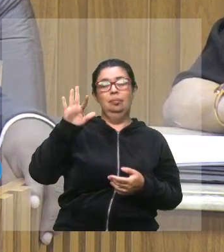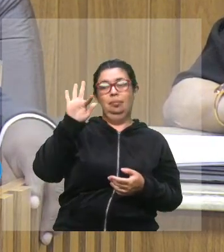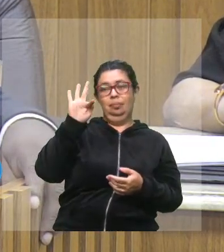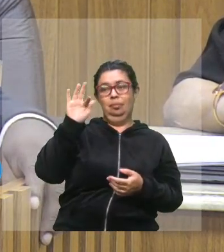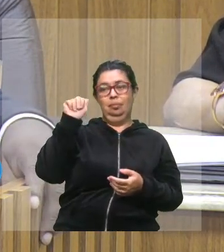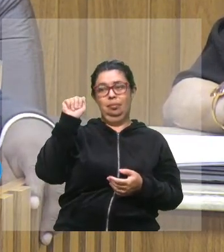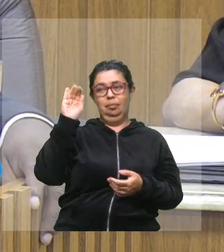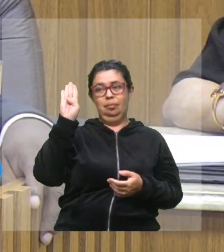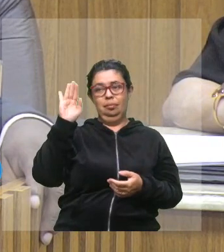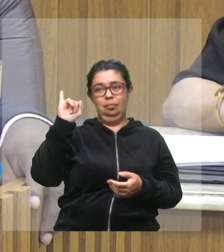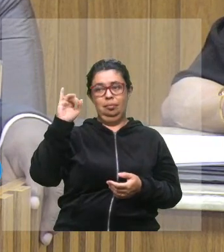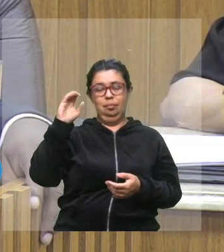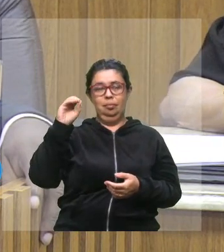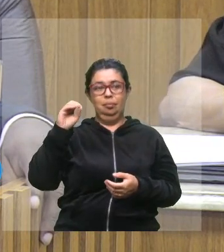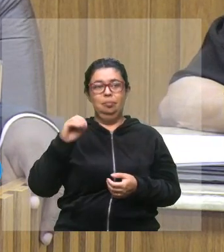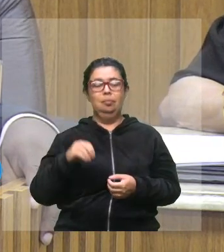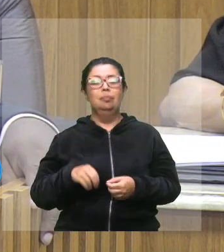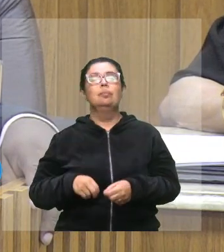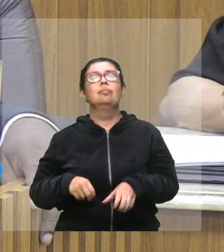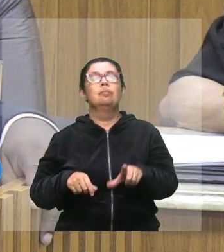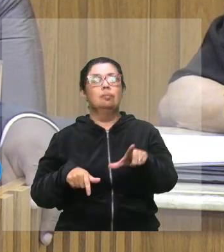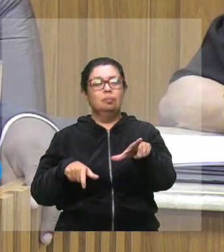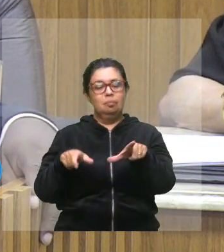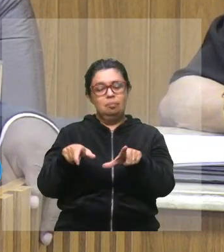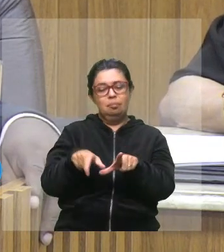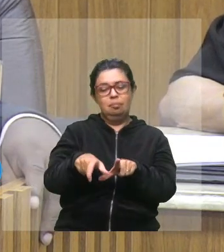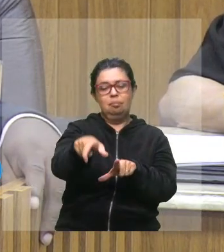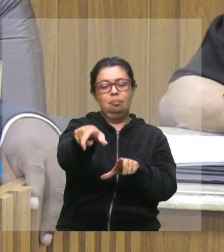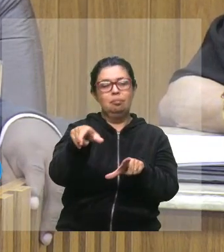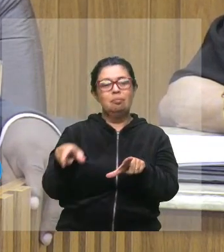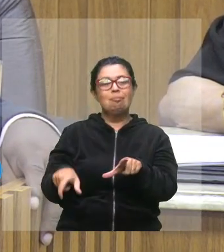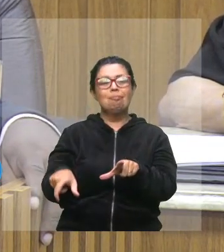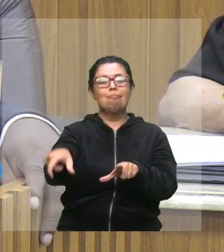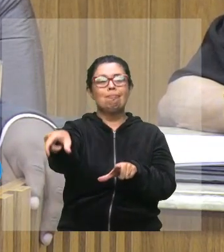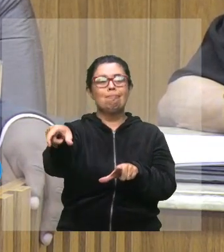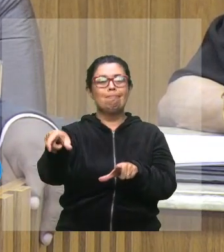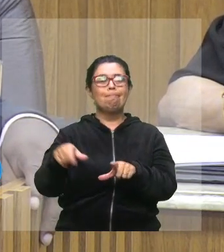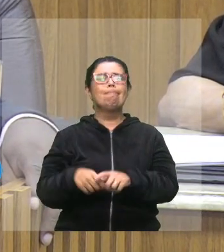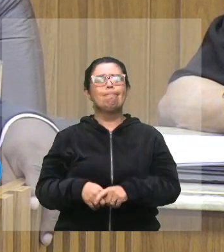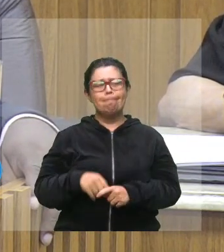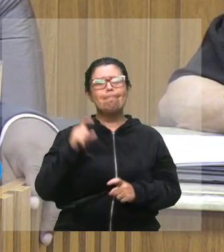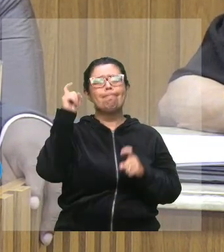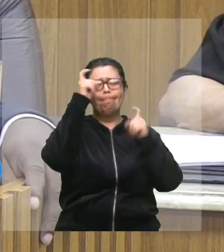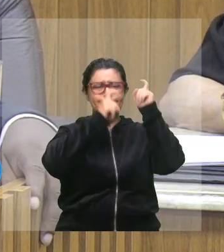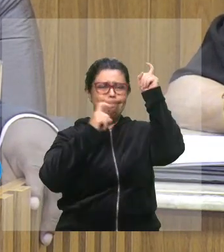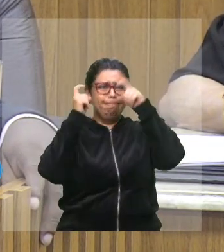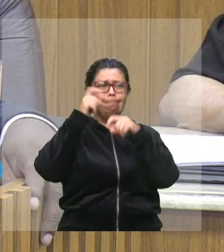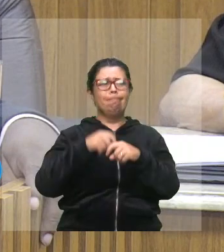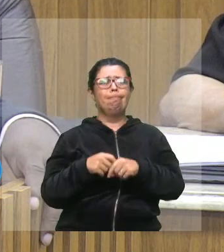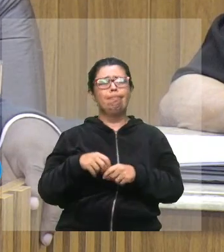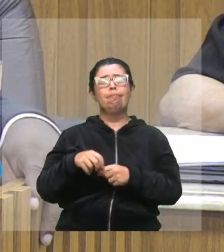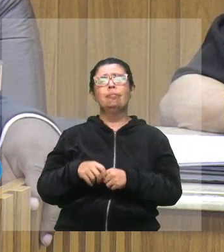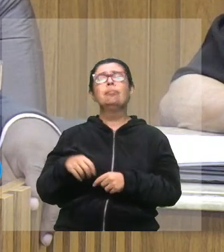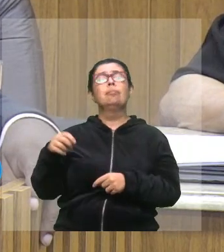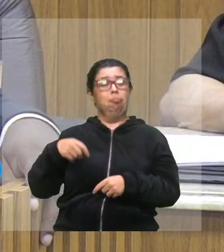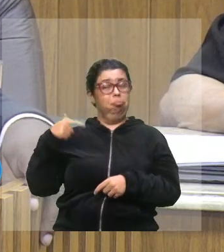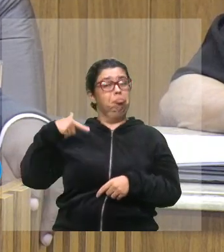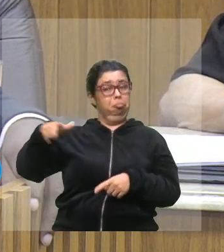a respeito da horta comunitária, e realmente é uma situação bastante delicada e preocupante. Eu estive lá na inauguração